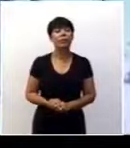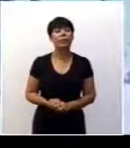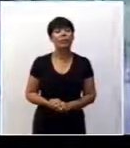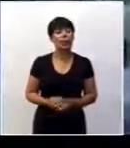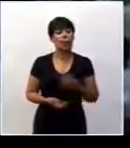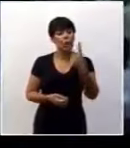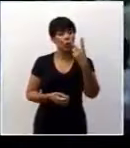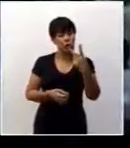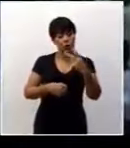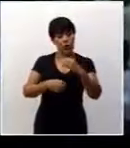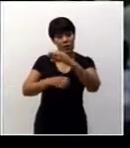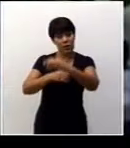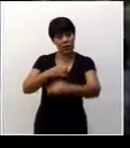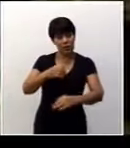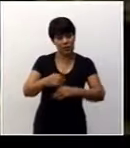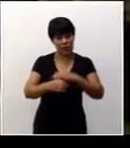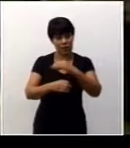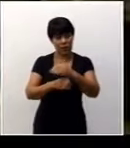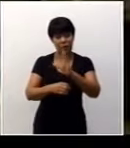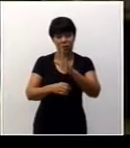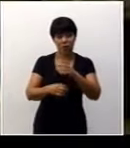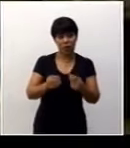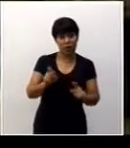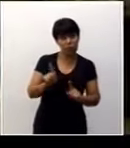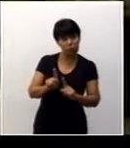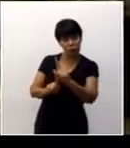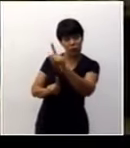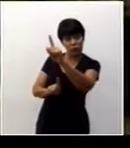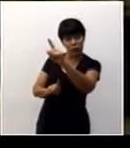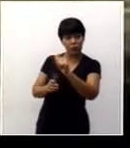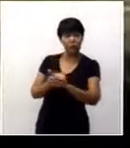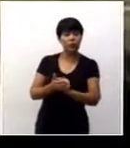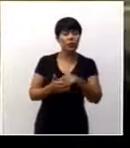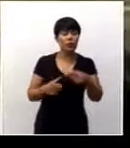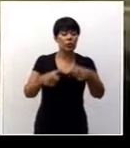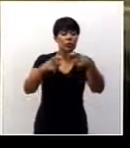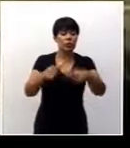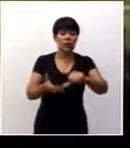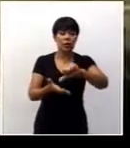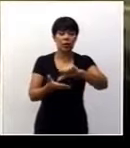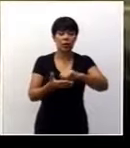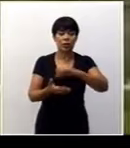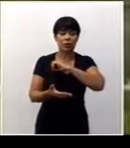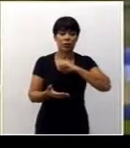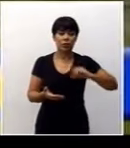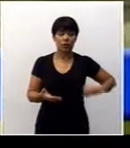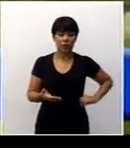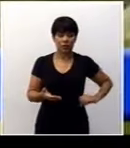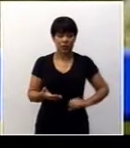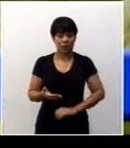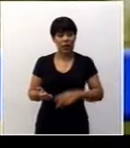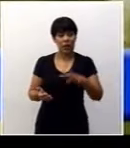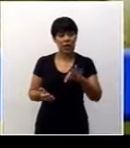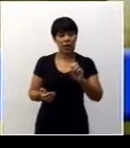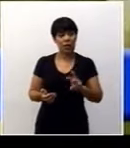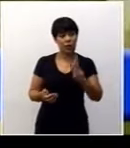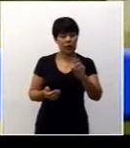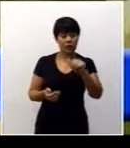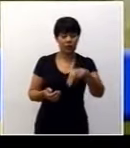2 satélites da série CIBERS já foram lançados a partir do centro de lançamento de Taiwan, na China. O CIBERS 1 foi